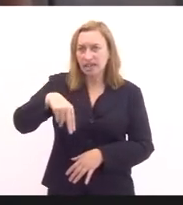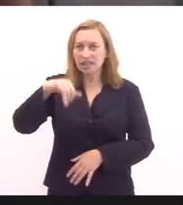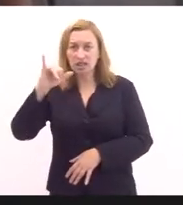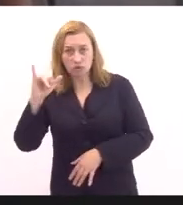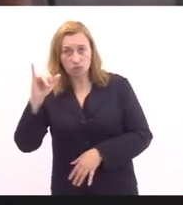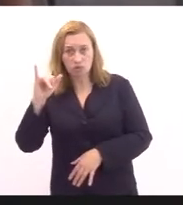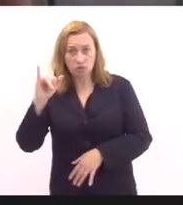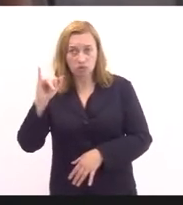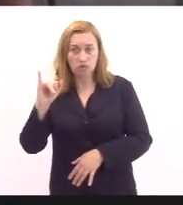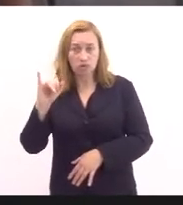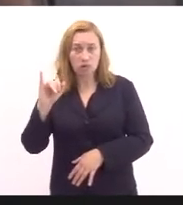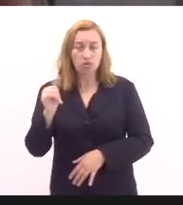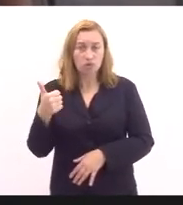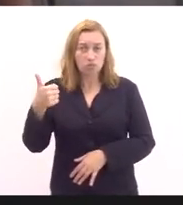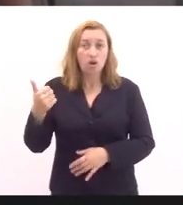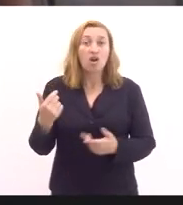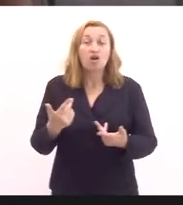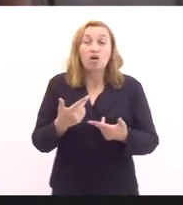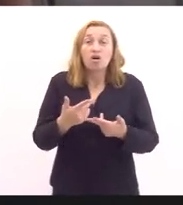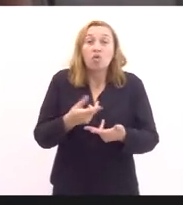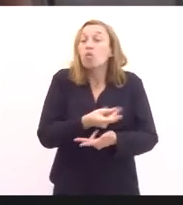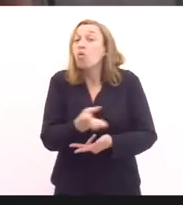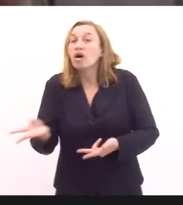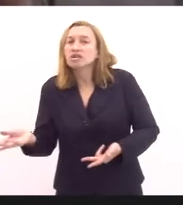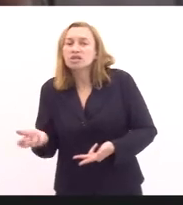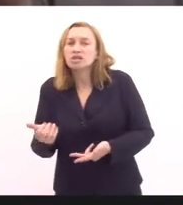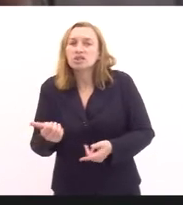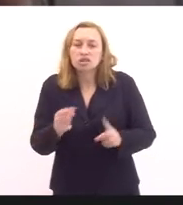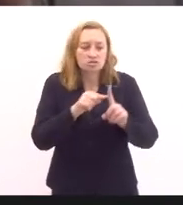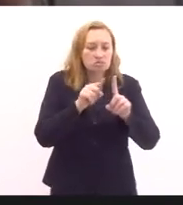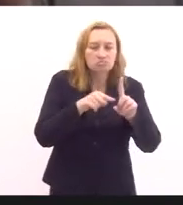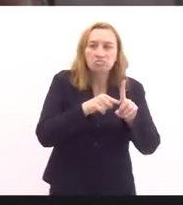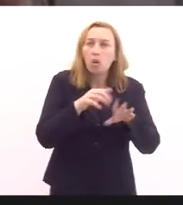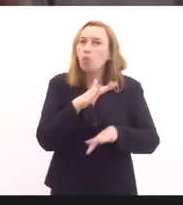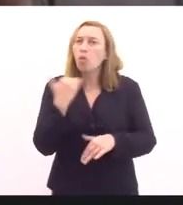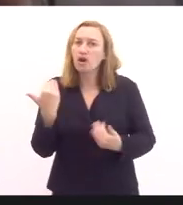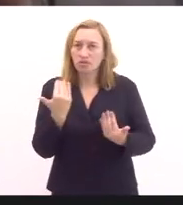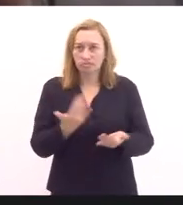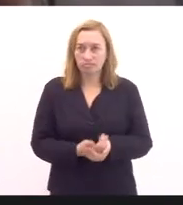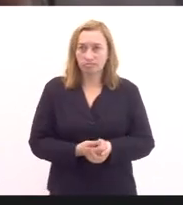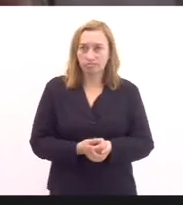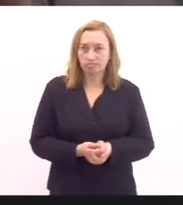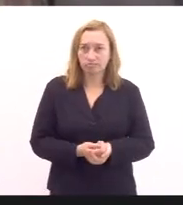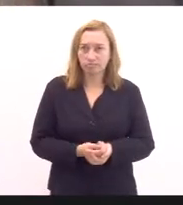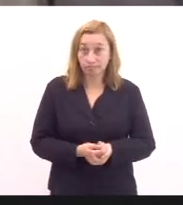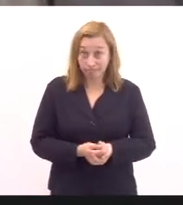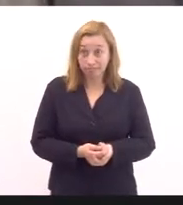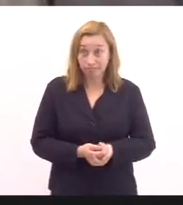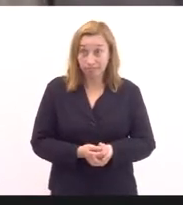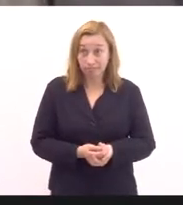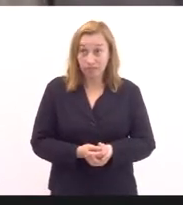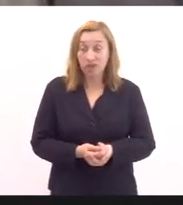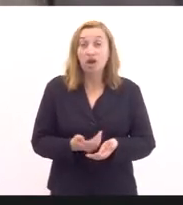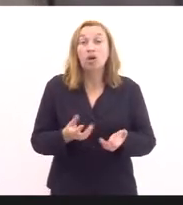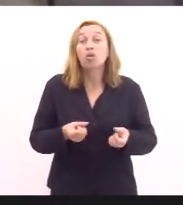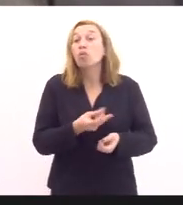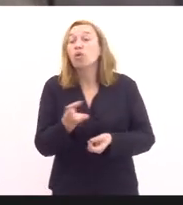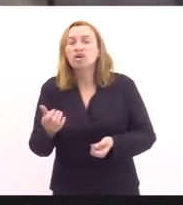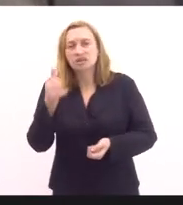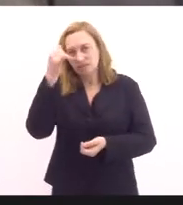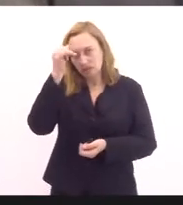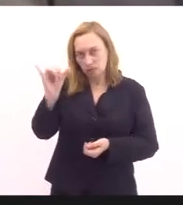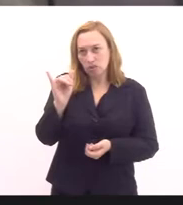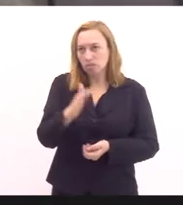então porque quantas noites eu deixo aqui a pergunta que a gente avisou né exatamente por da